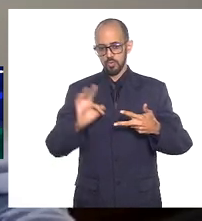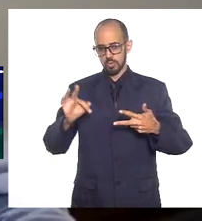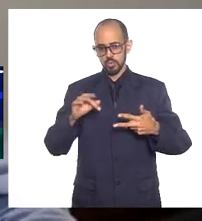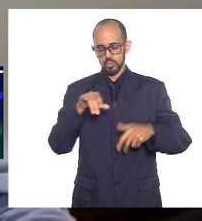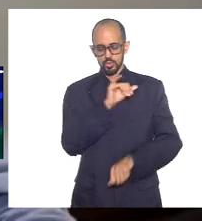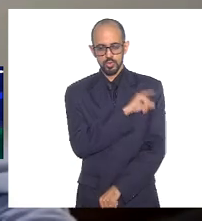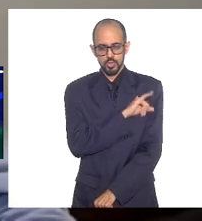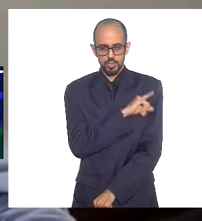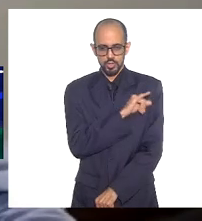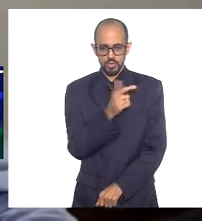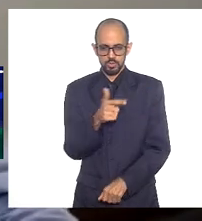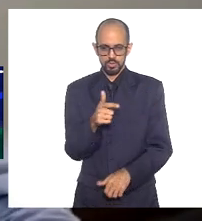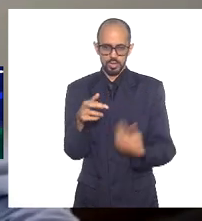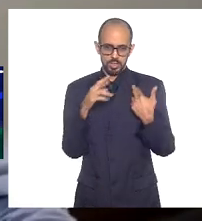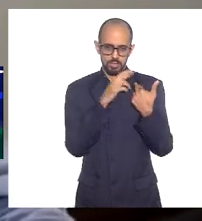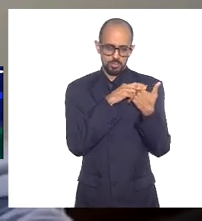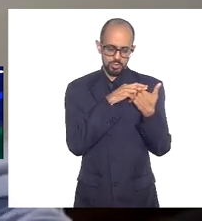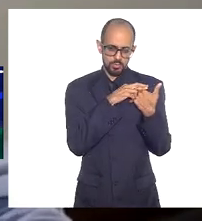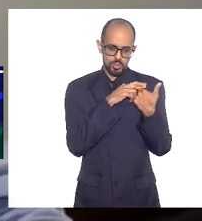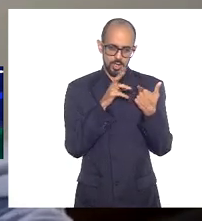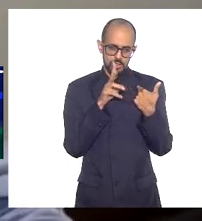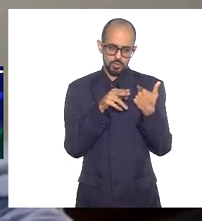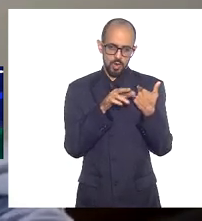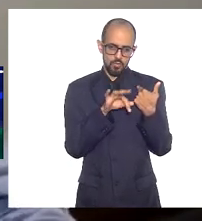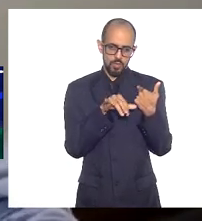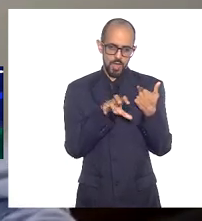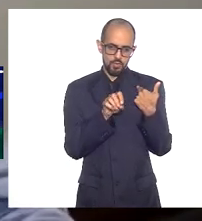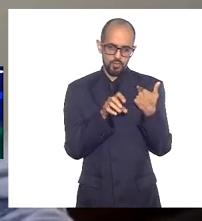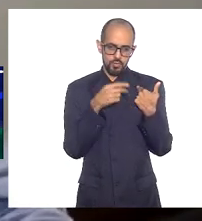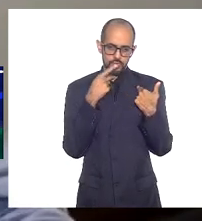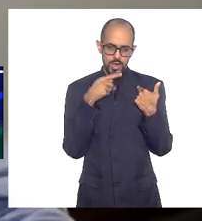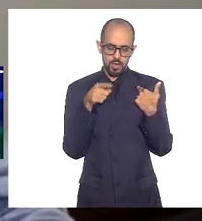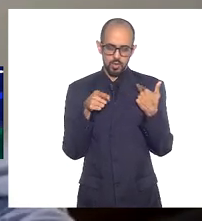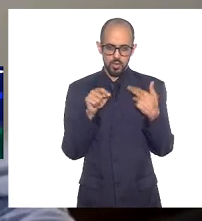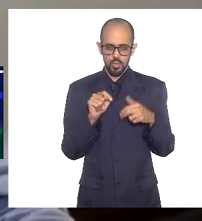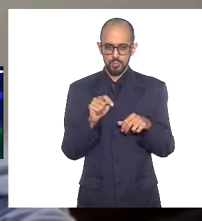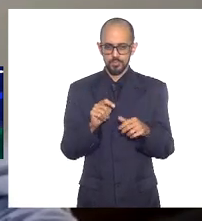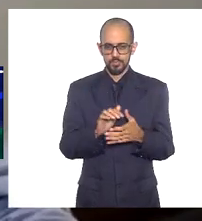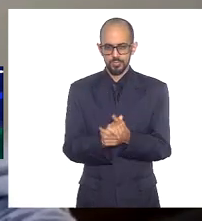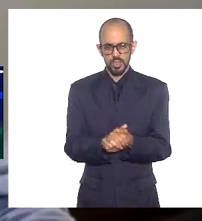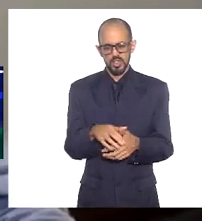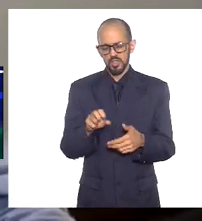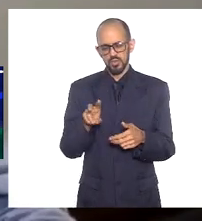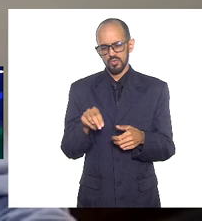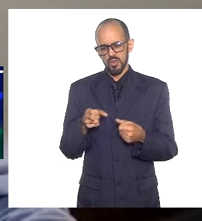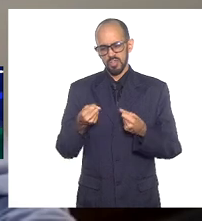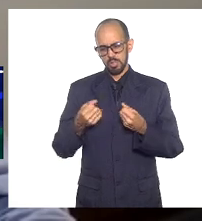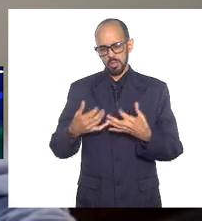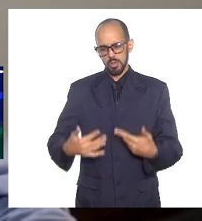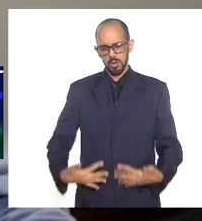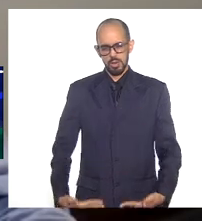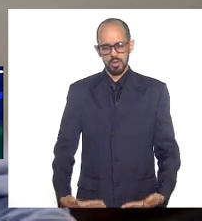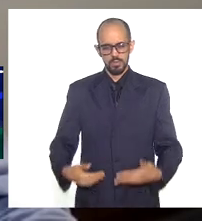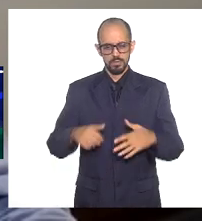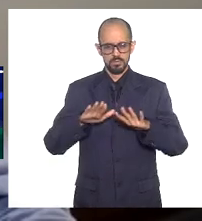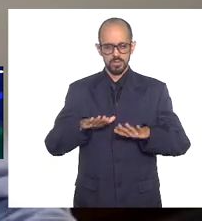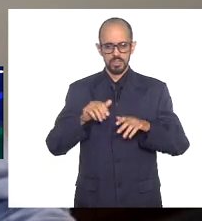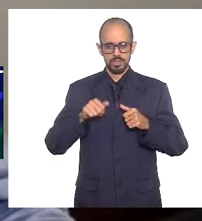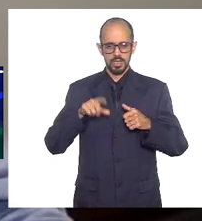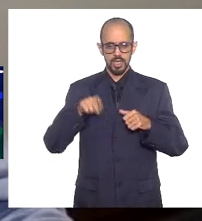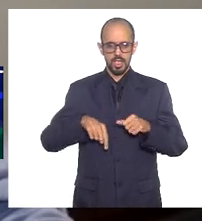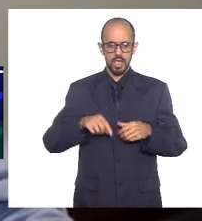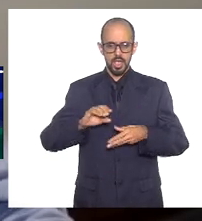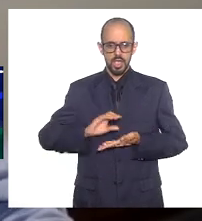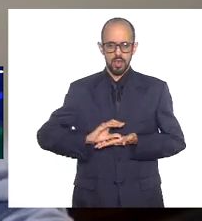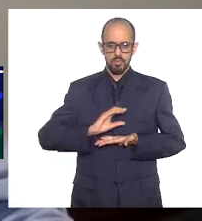irresponsável em volumes como o Flávio mencionou absolutamente estratosféptico não vou aqui detalhar mas eu queria dizer que é uma contribuição muito relevante